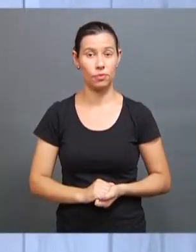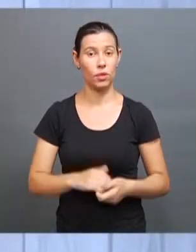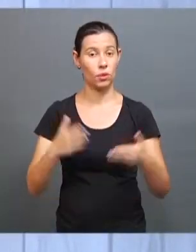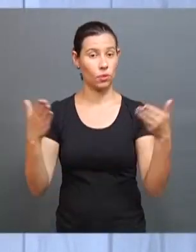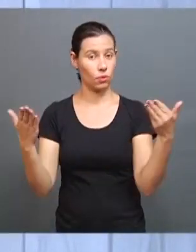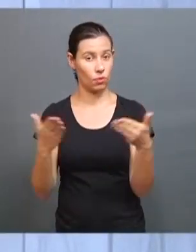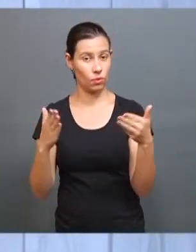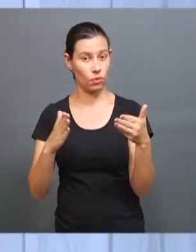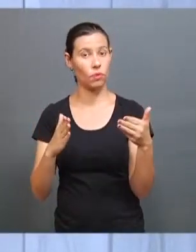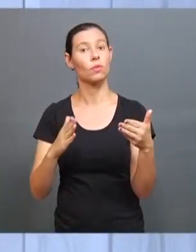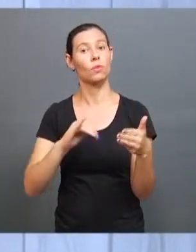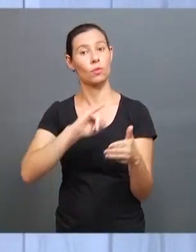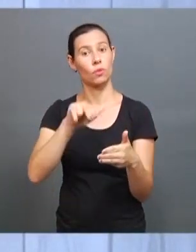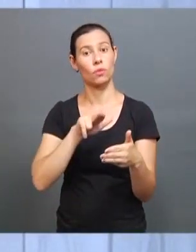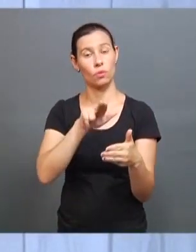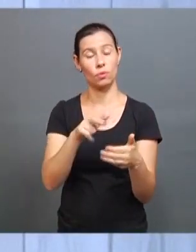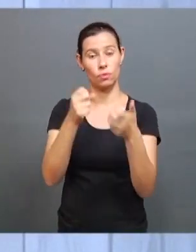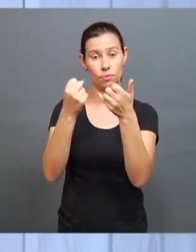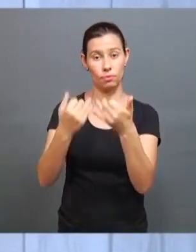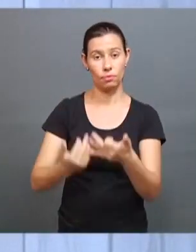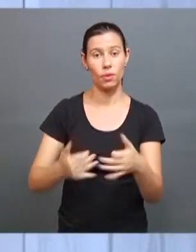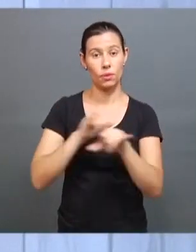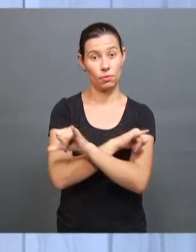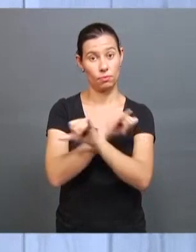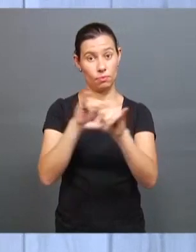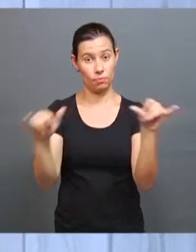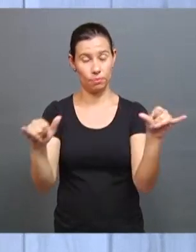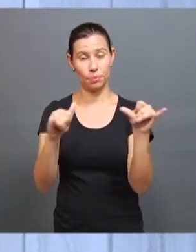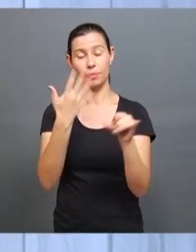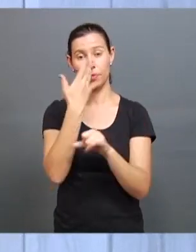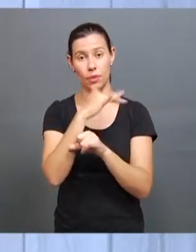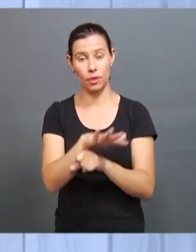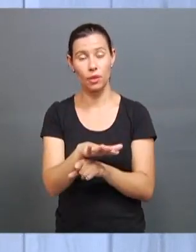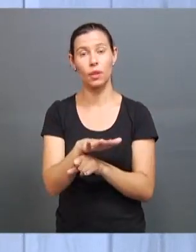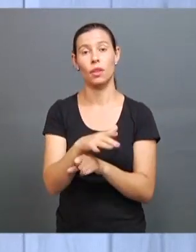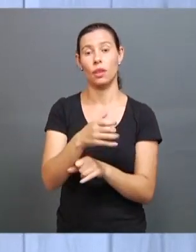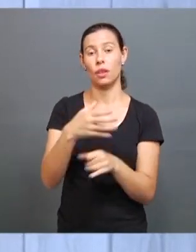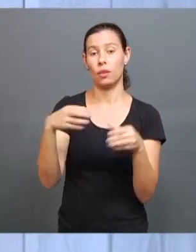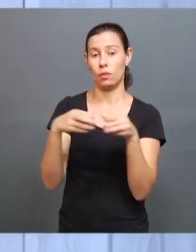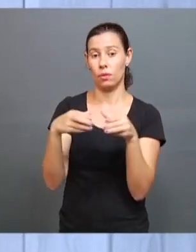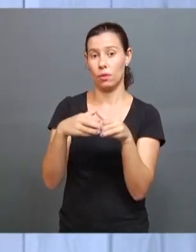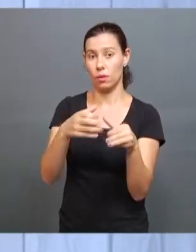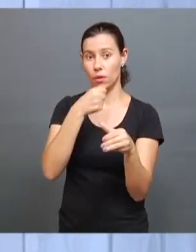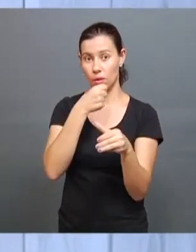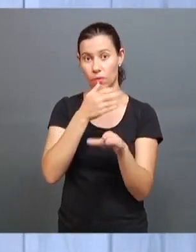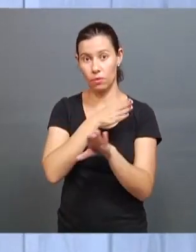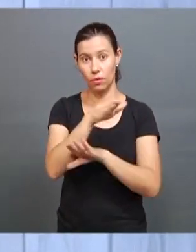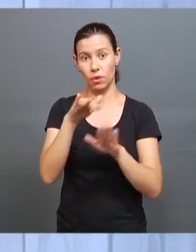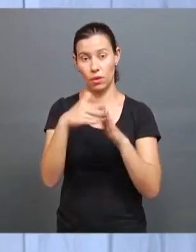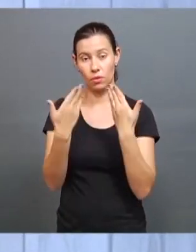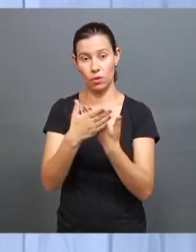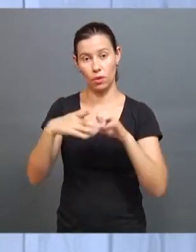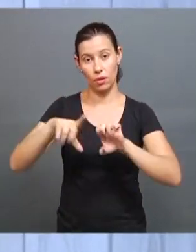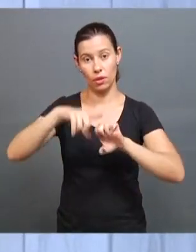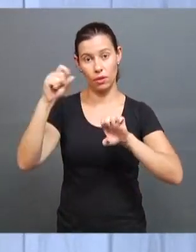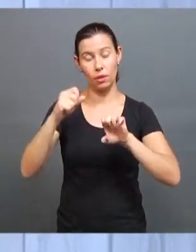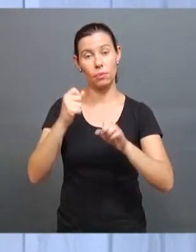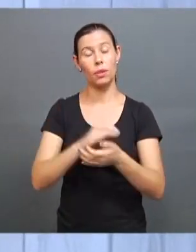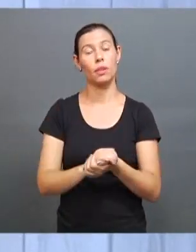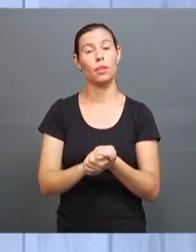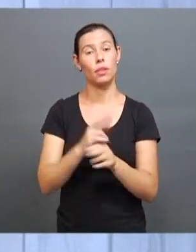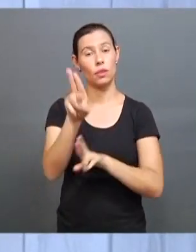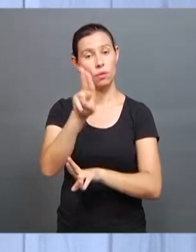Hoje o Jornal da UFO fala sobre publicidade e consumo infantil. E a nossa equipe de reportagem foi até a Escola de Educação Básica, EZEBA,